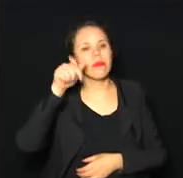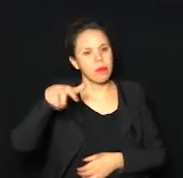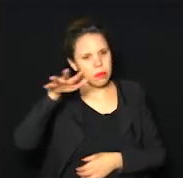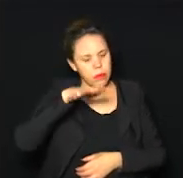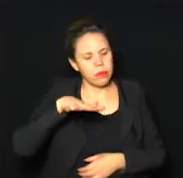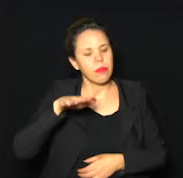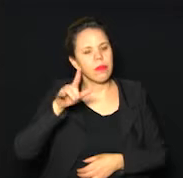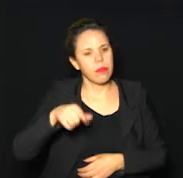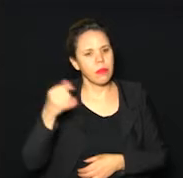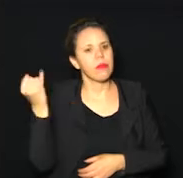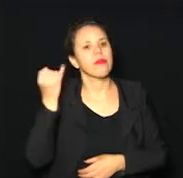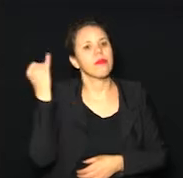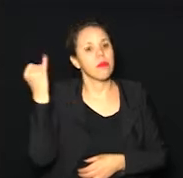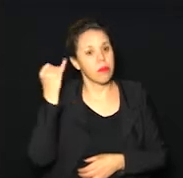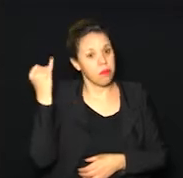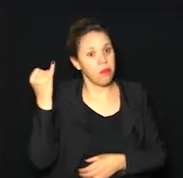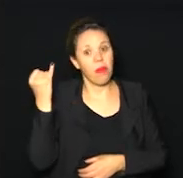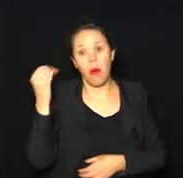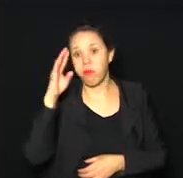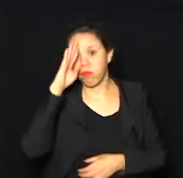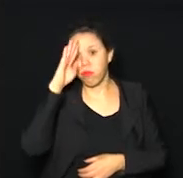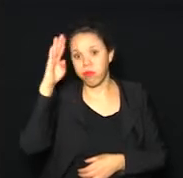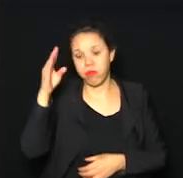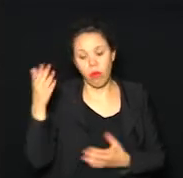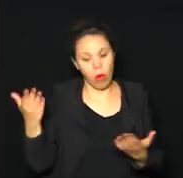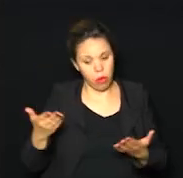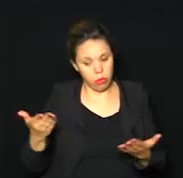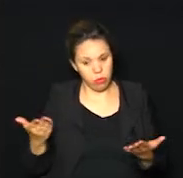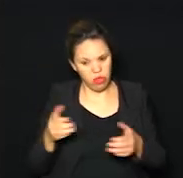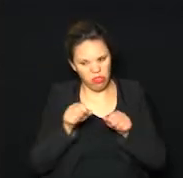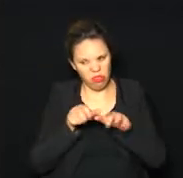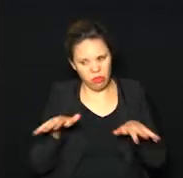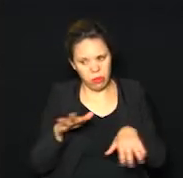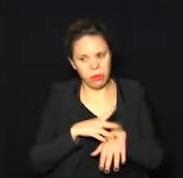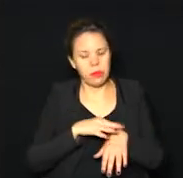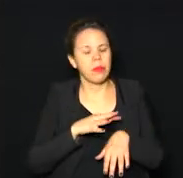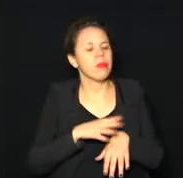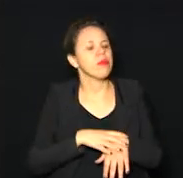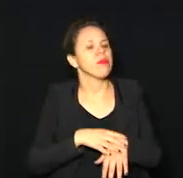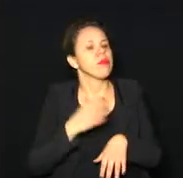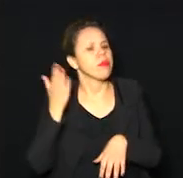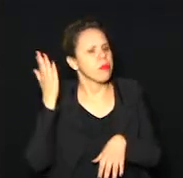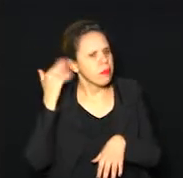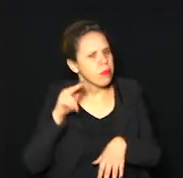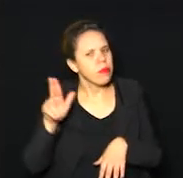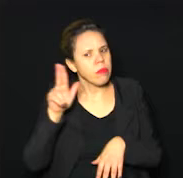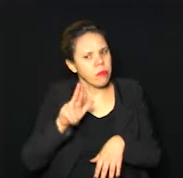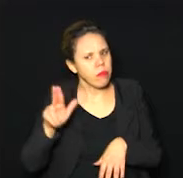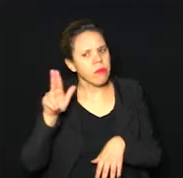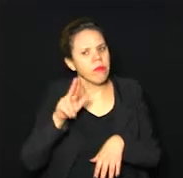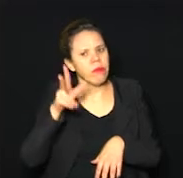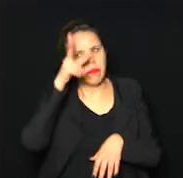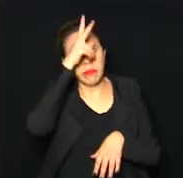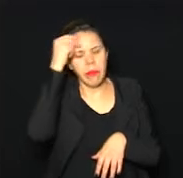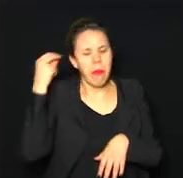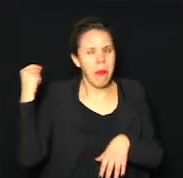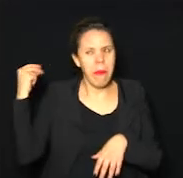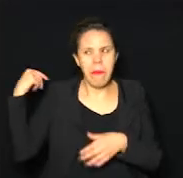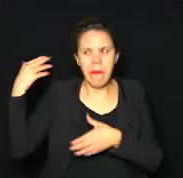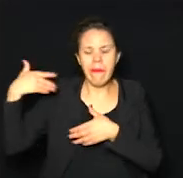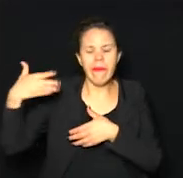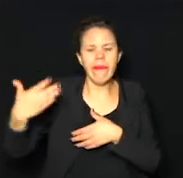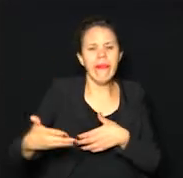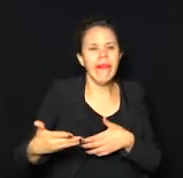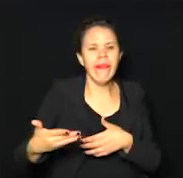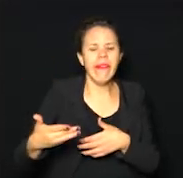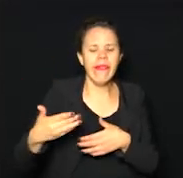importância ressaltada nesse momento de pandemia, né? Nós sabemos que a universidade pública está há bastante tempo, e principalmente no